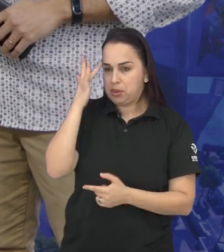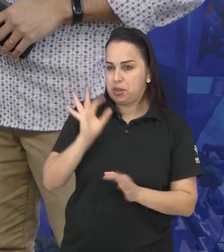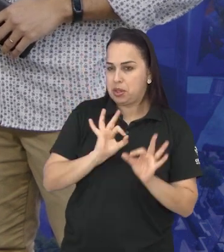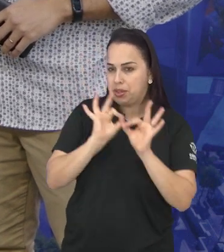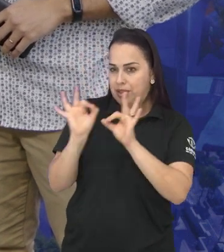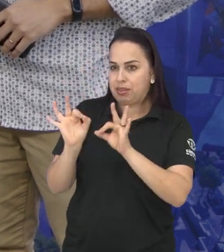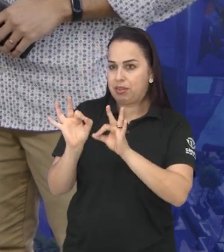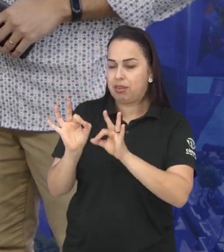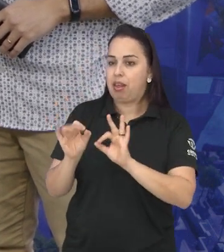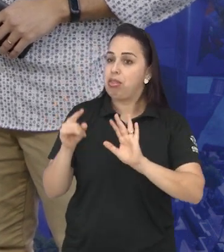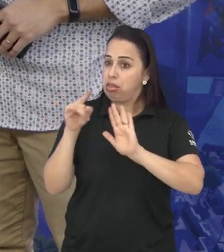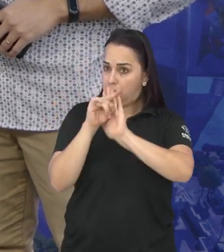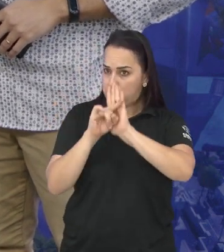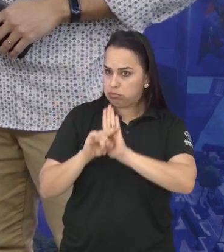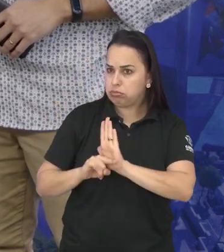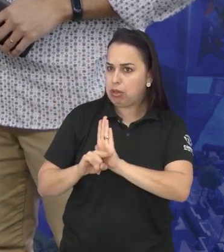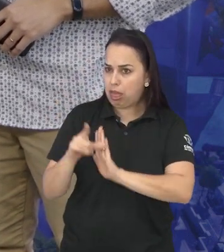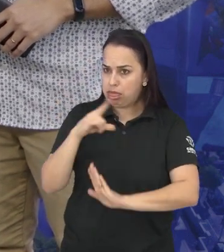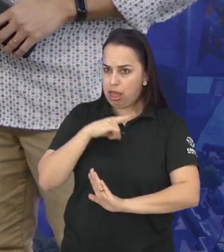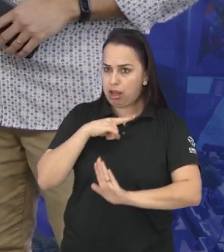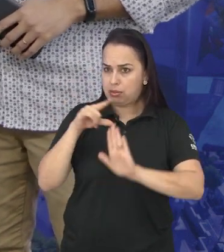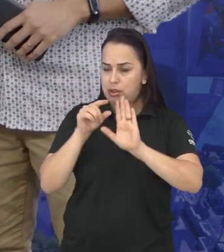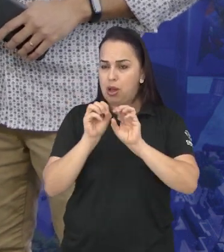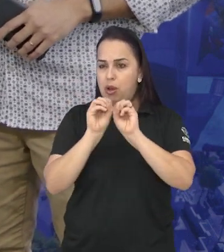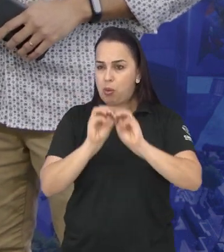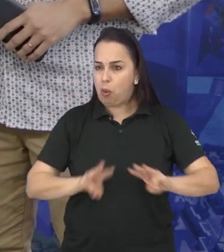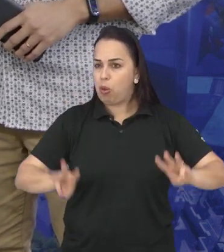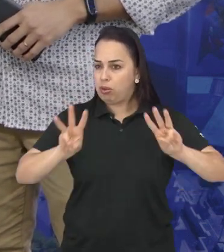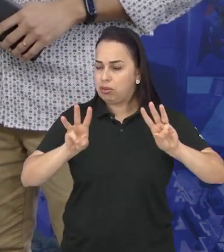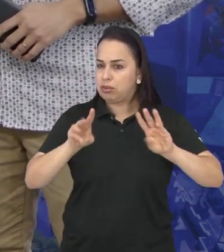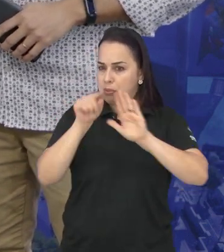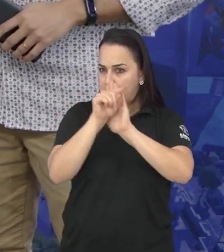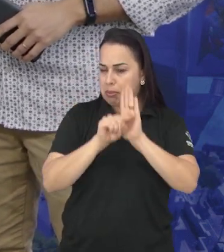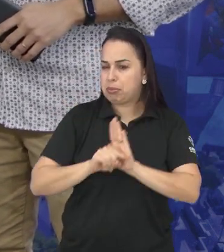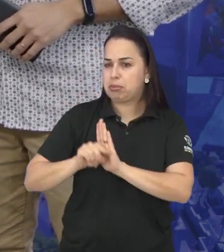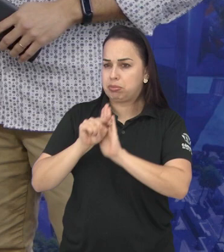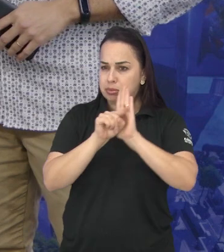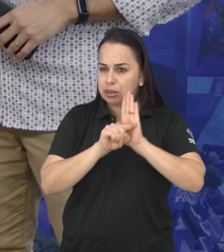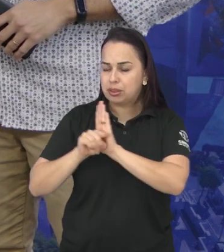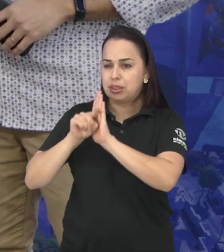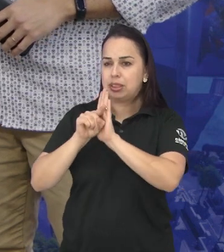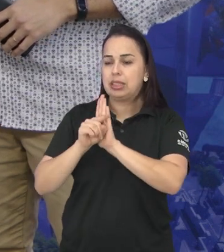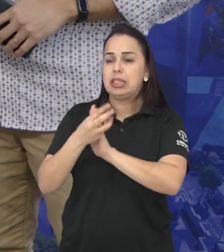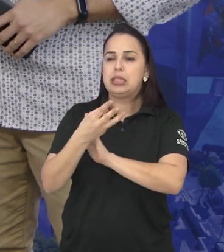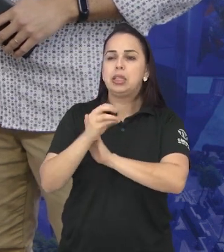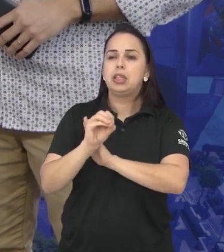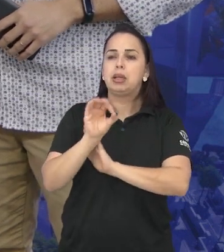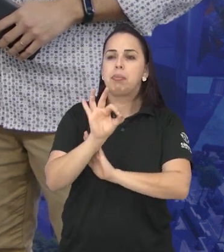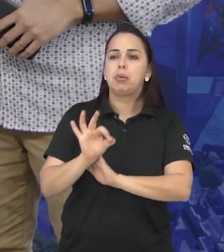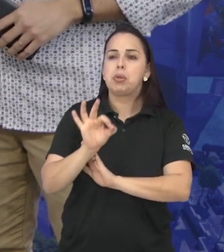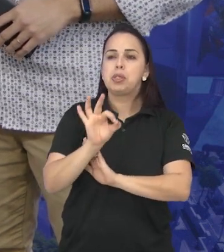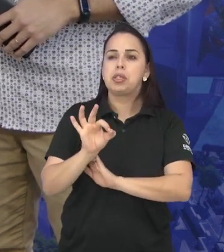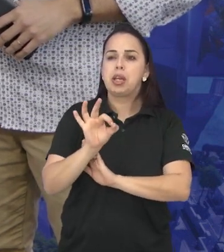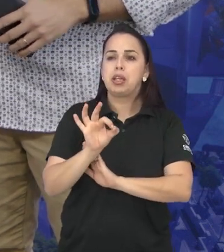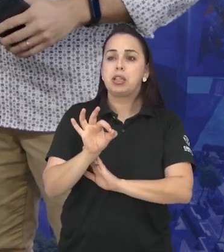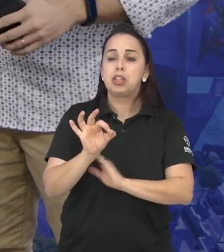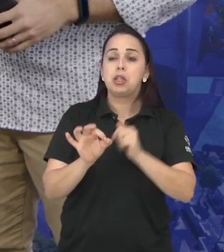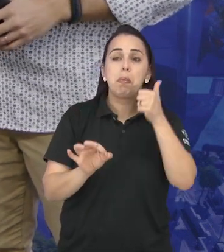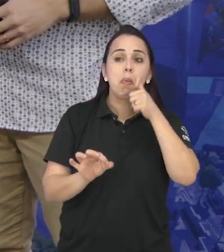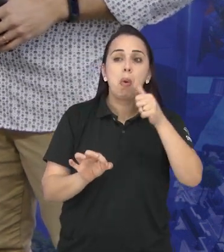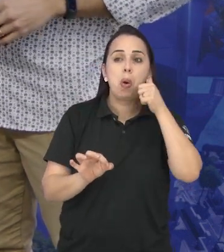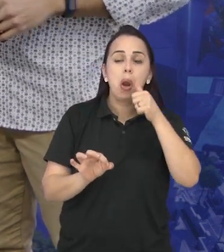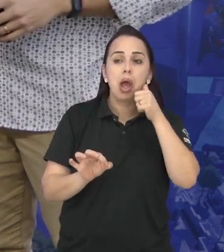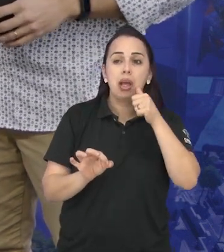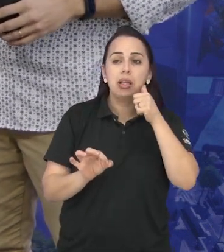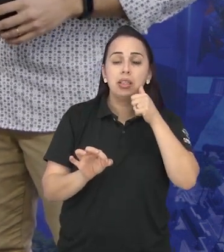assistindo que existe um dado sobre isso, né? A ONU, uma pesquisa da ONU revelou que 30% das mulheres no